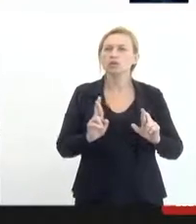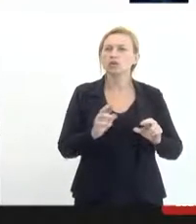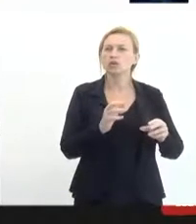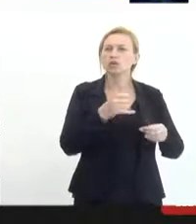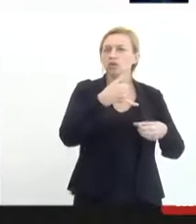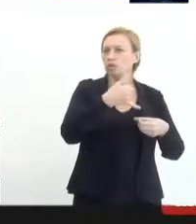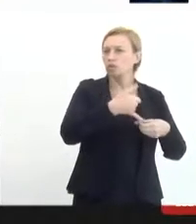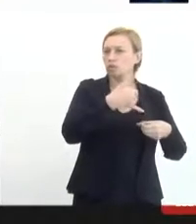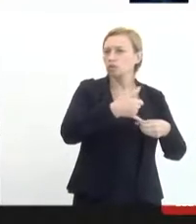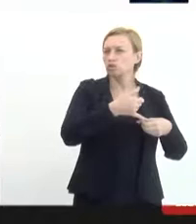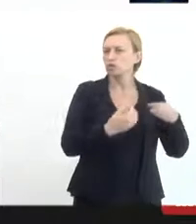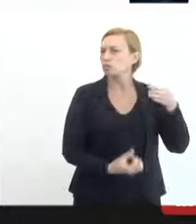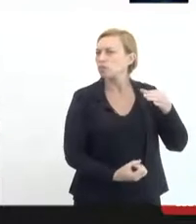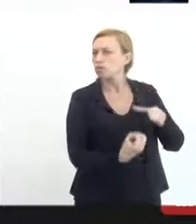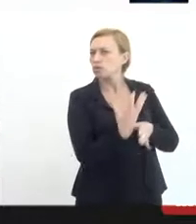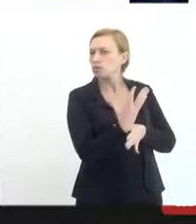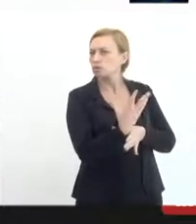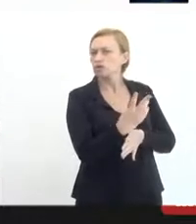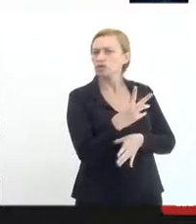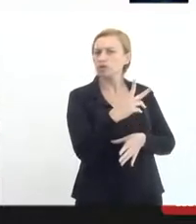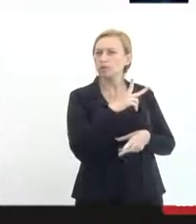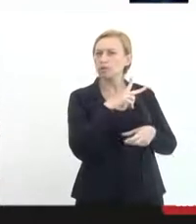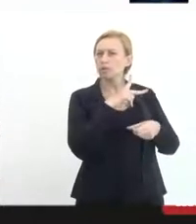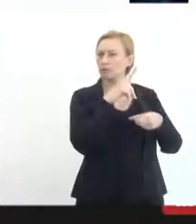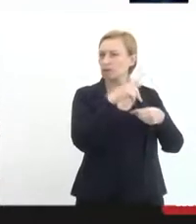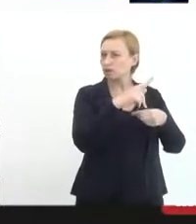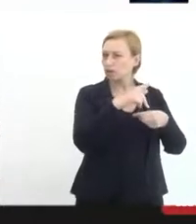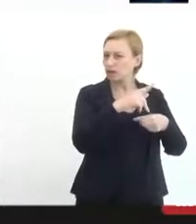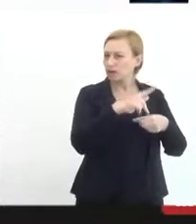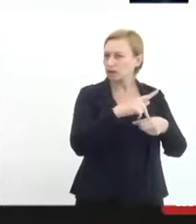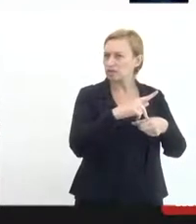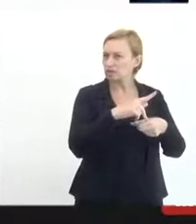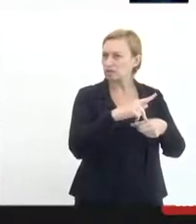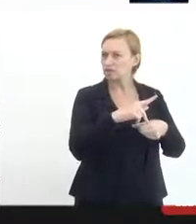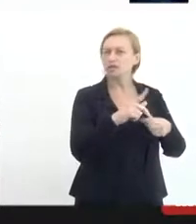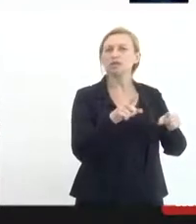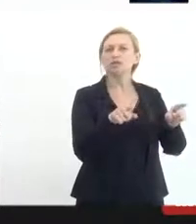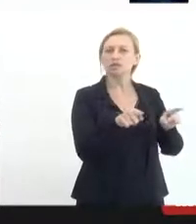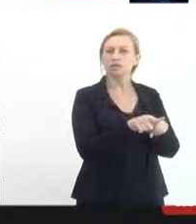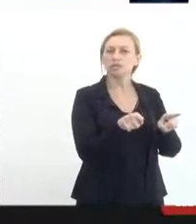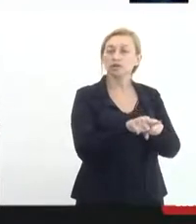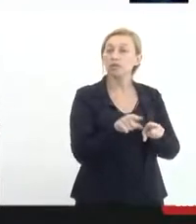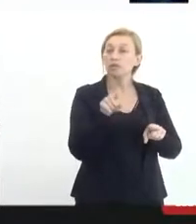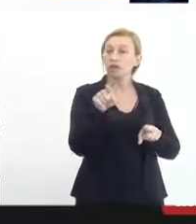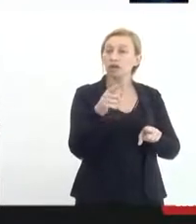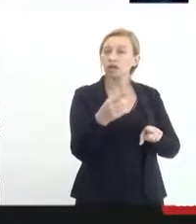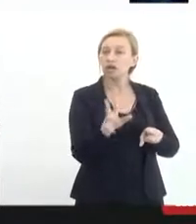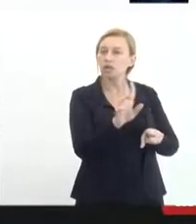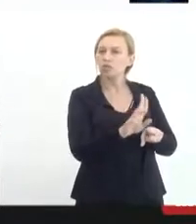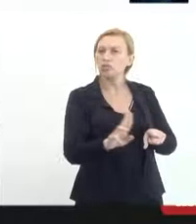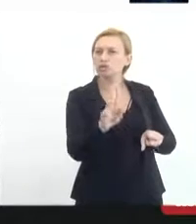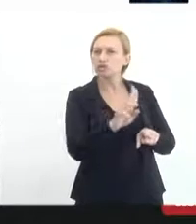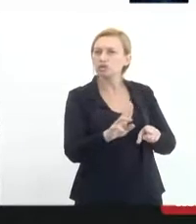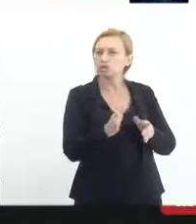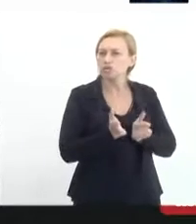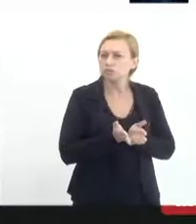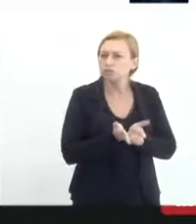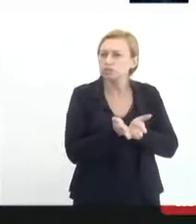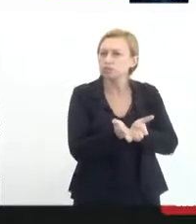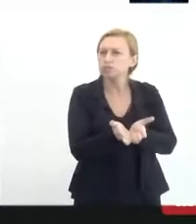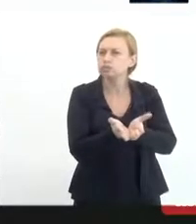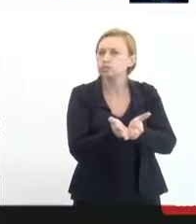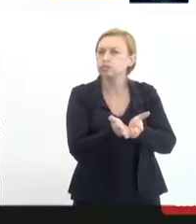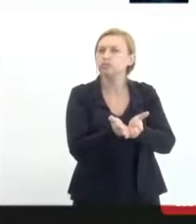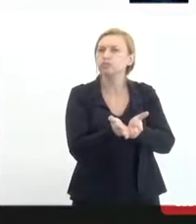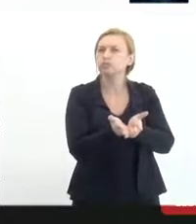que é produzido pela própria Petrobras e por ela consumido em embarcações que a